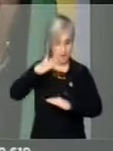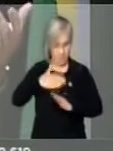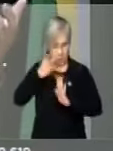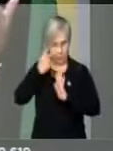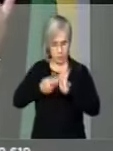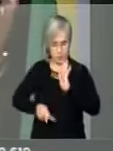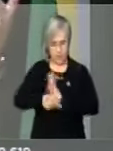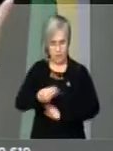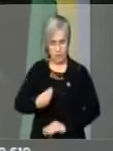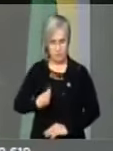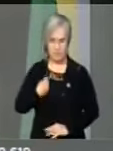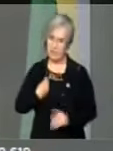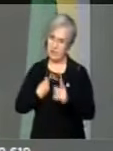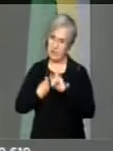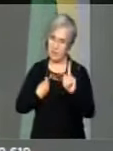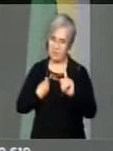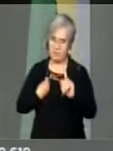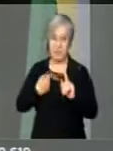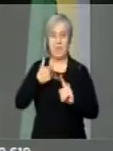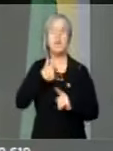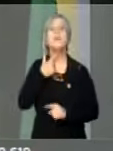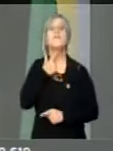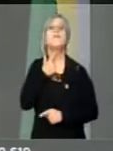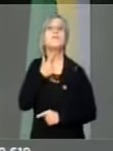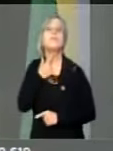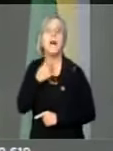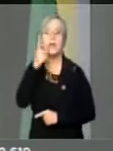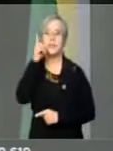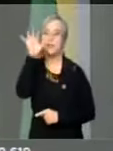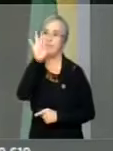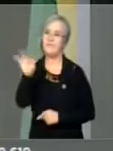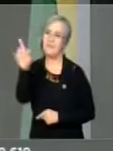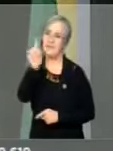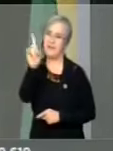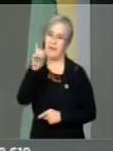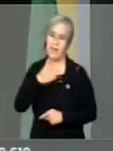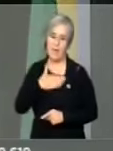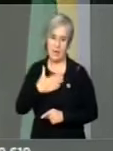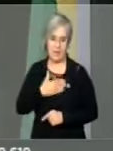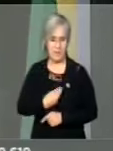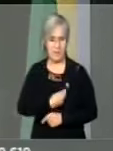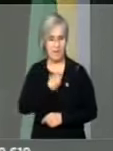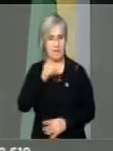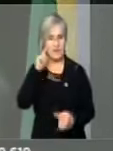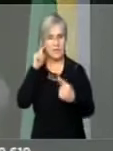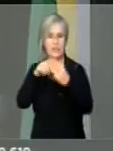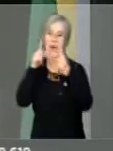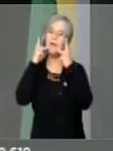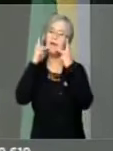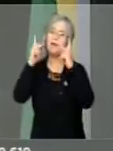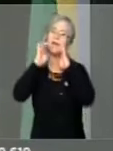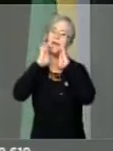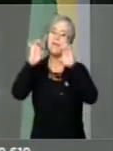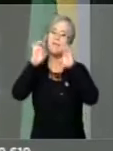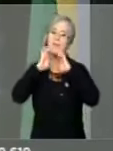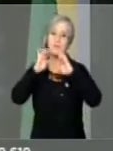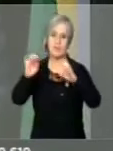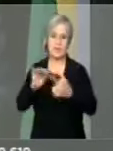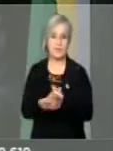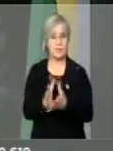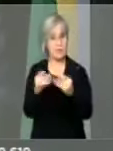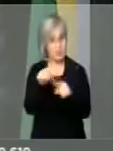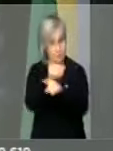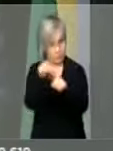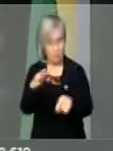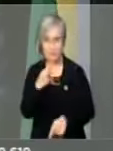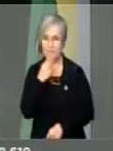o meu sonho de consumo ser deputado federal, nunca. O meu projeto de vida é evangelização. Como grande parte dos senhores e senhoras já